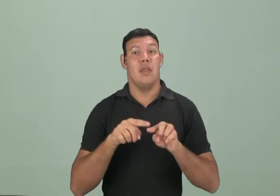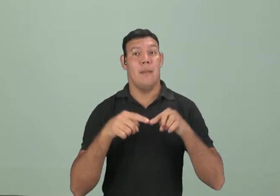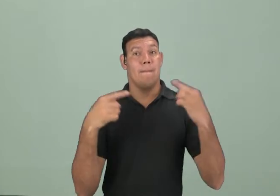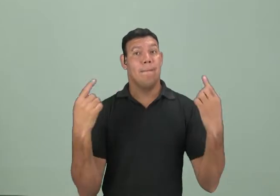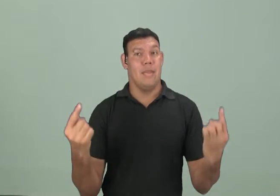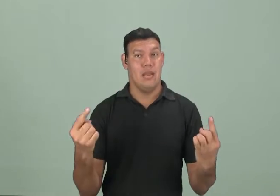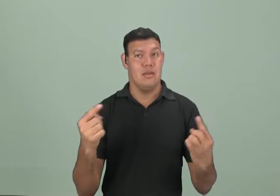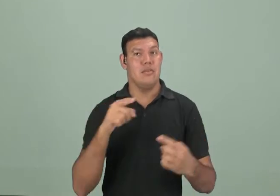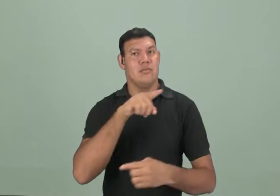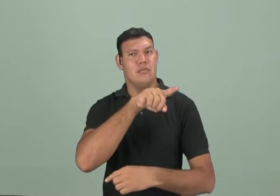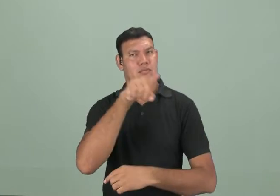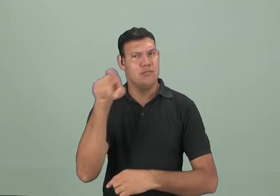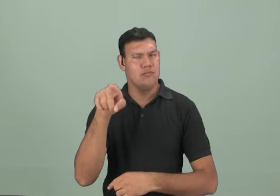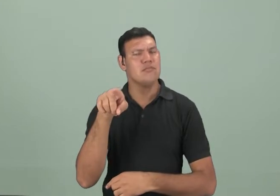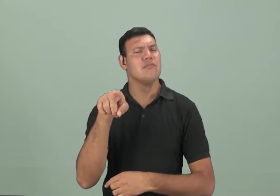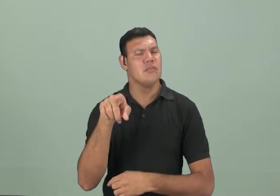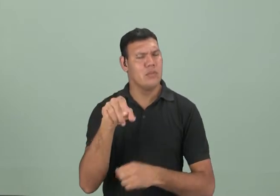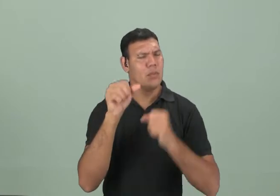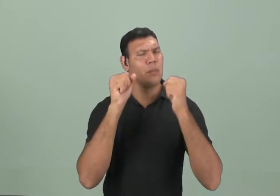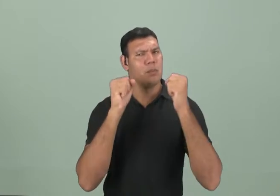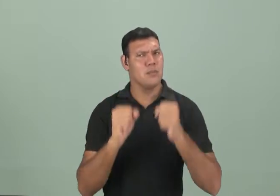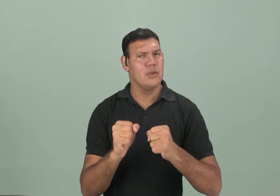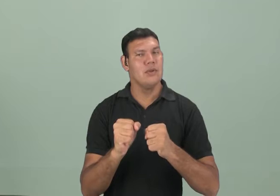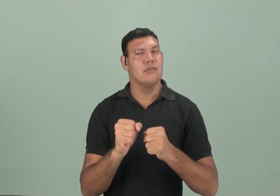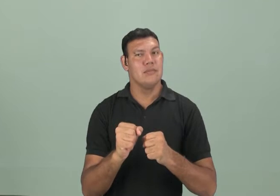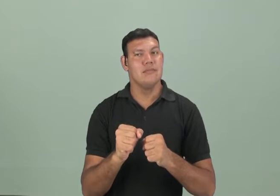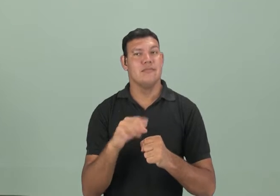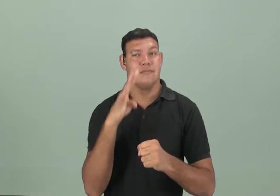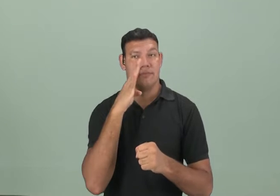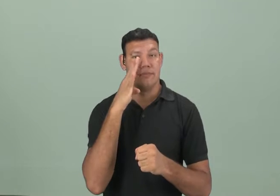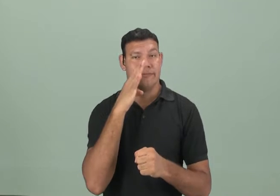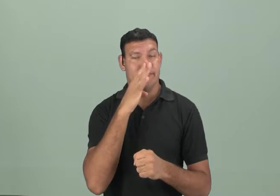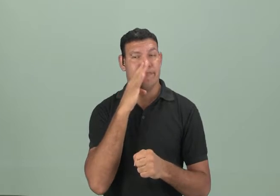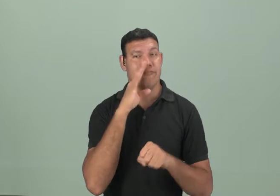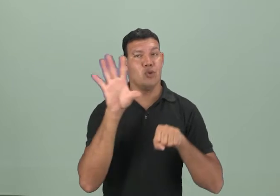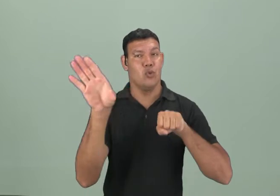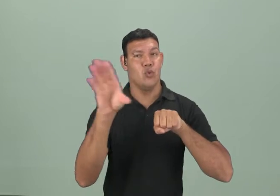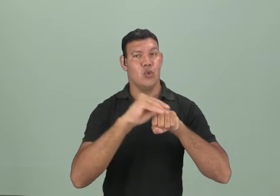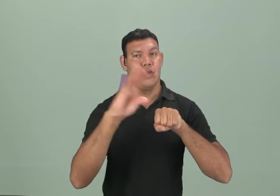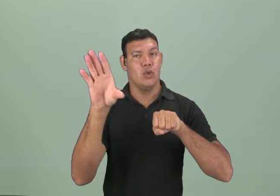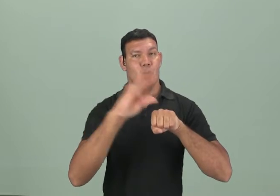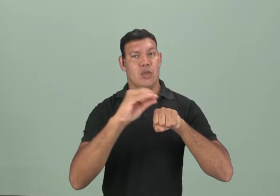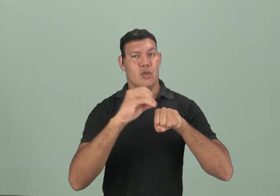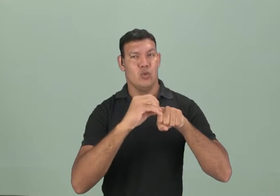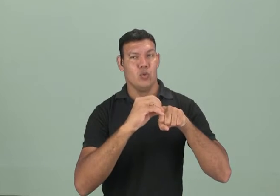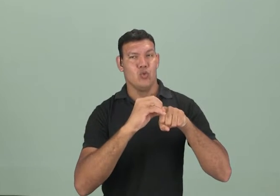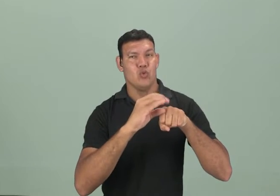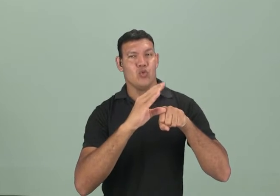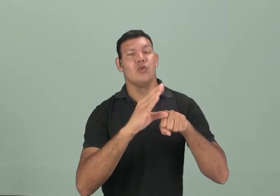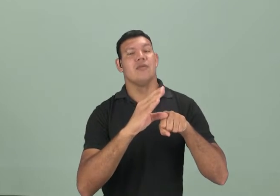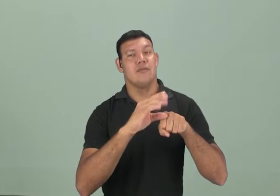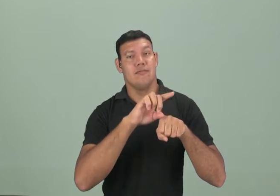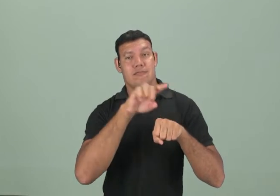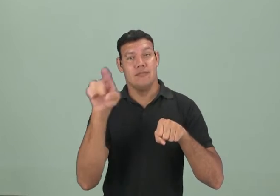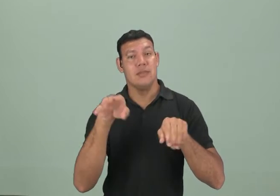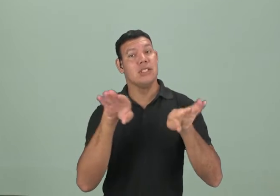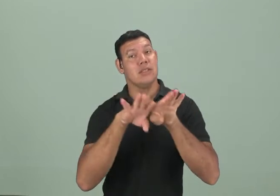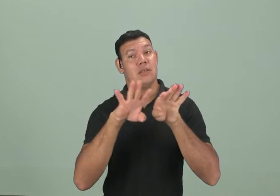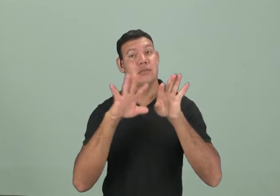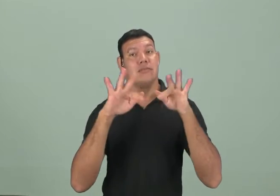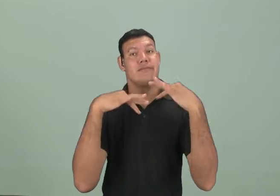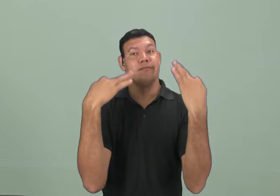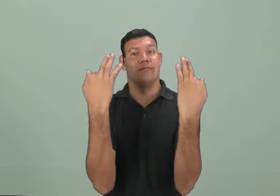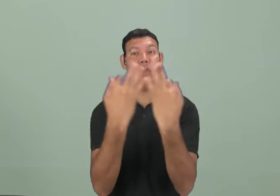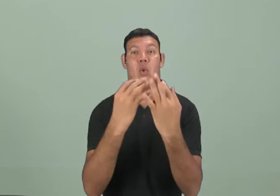mas você pode também assistir para agregar conhecimentos aí para você, ou então para sua família, ou